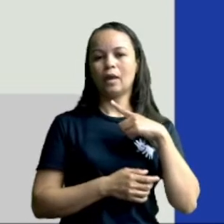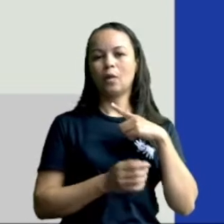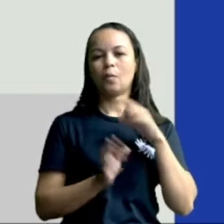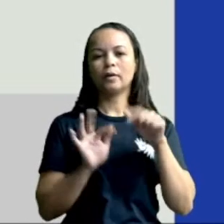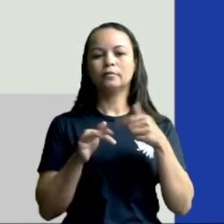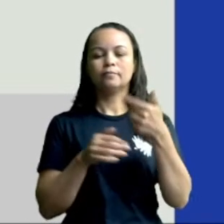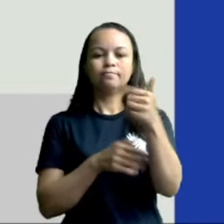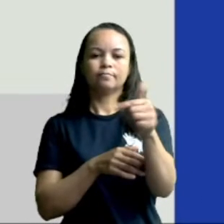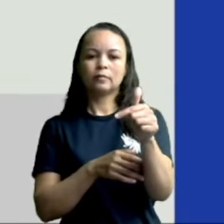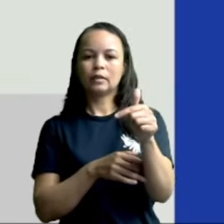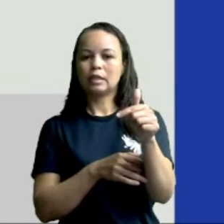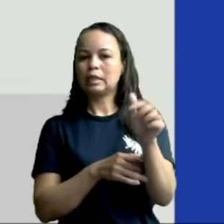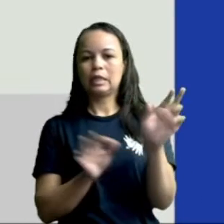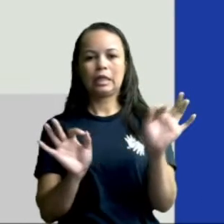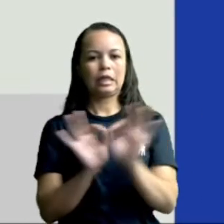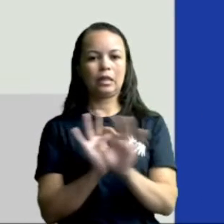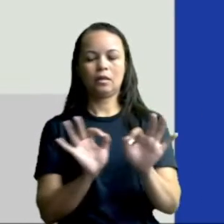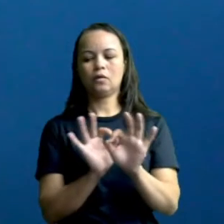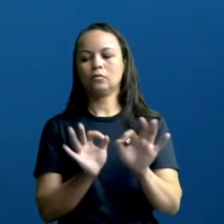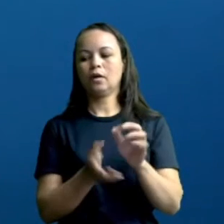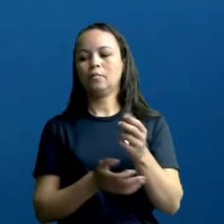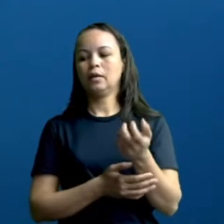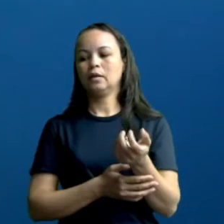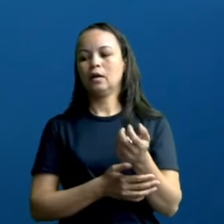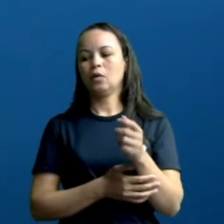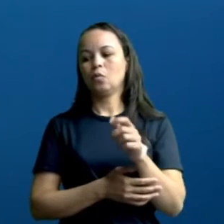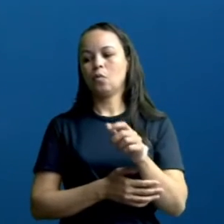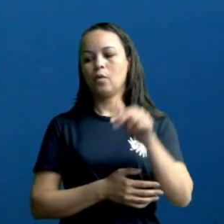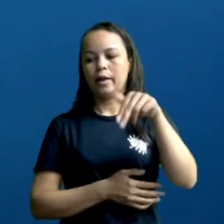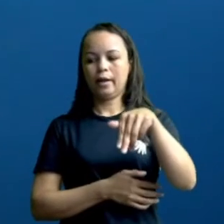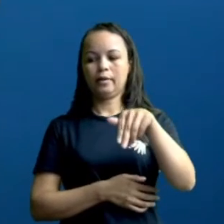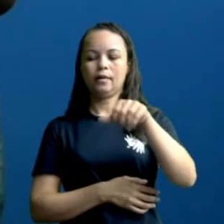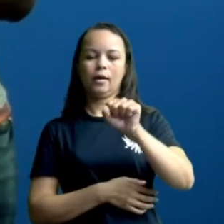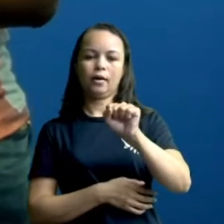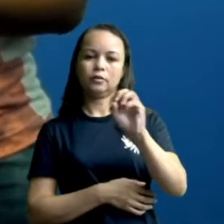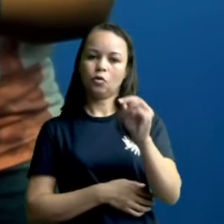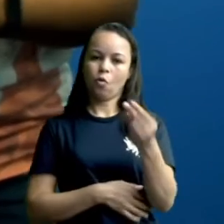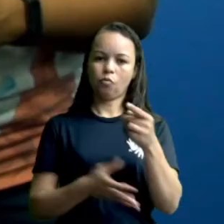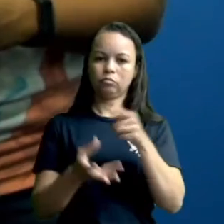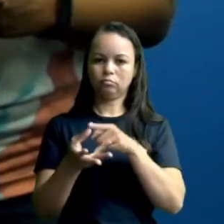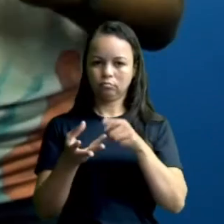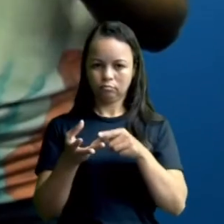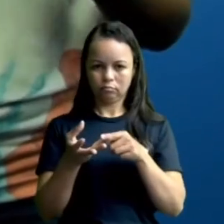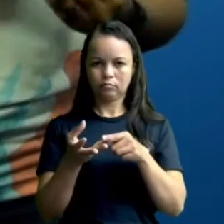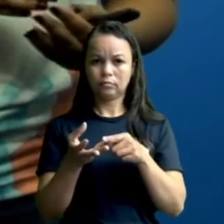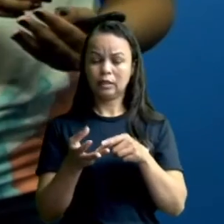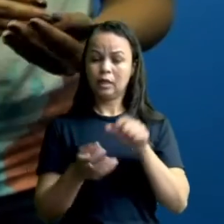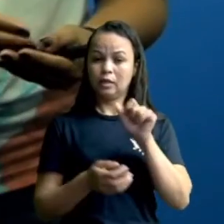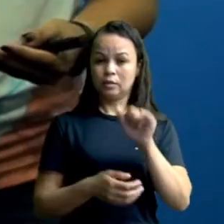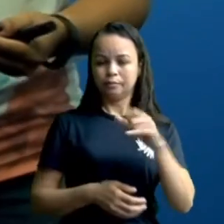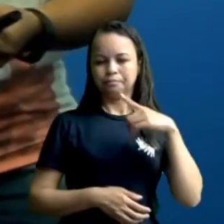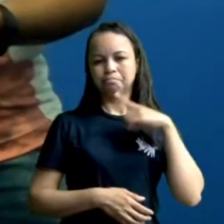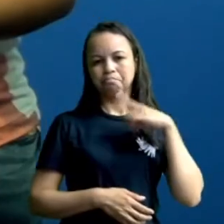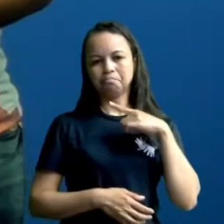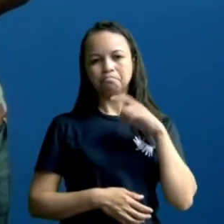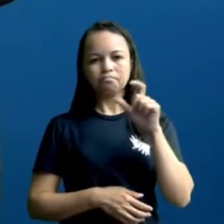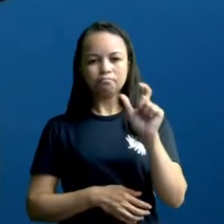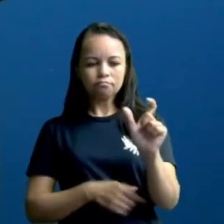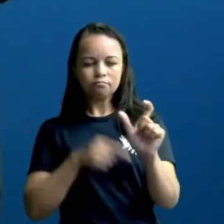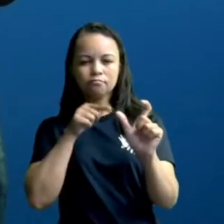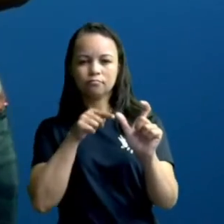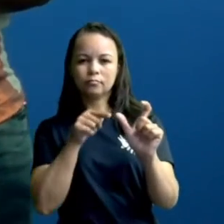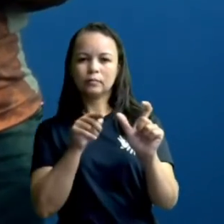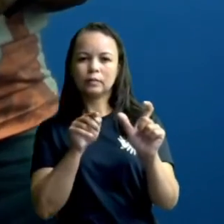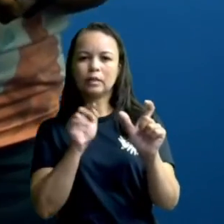quando não terminam com N, S ou vogal. Então, se eu tenho uma palavra que